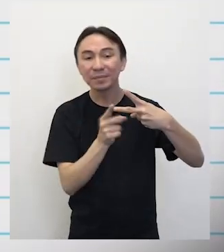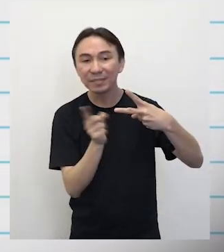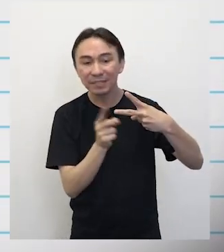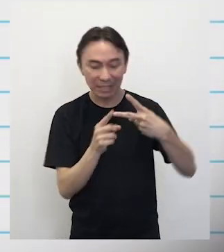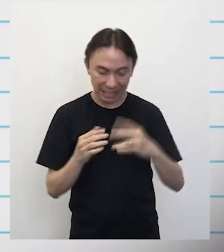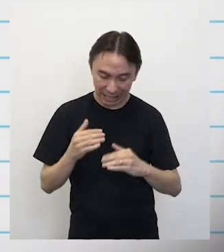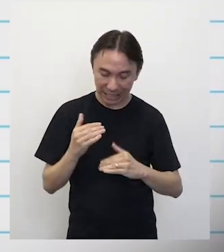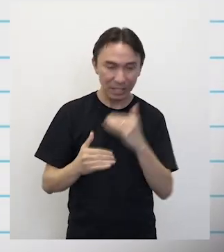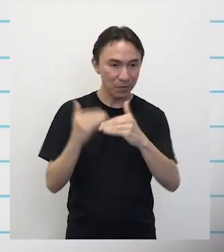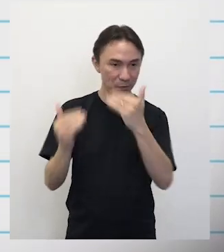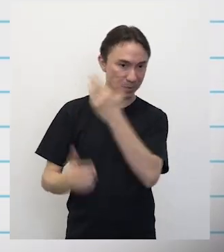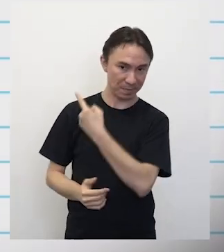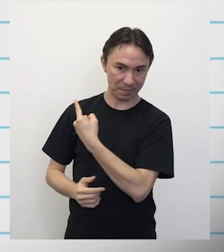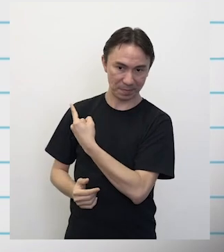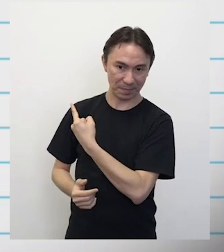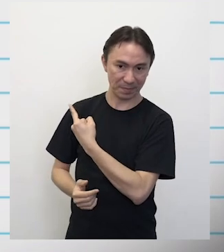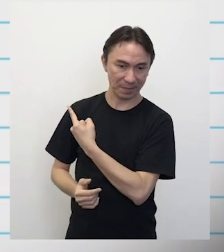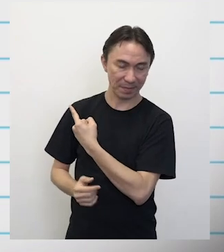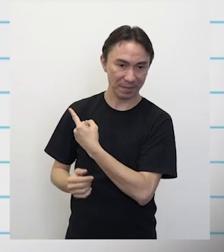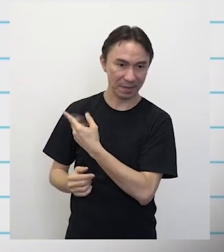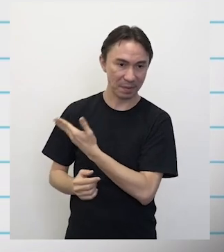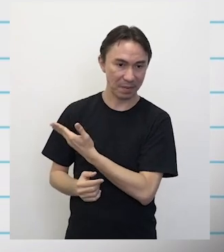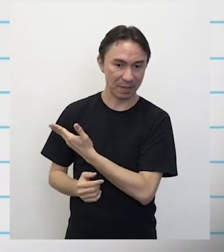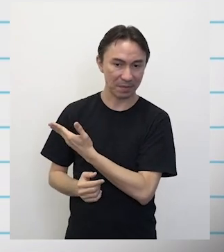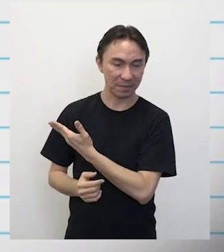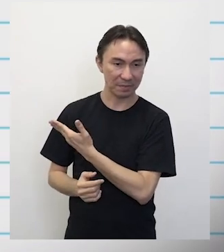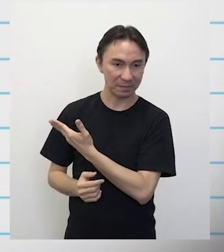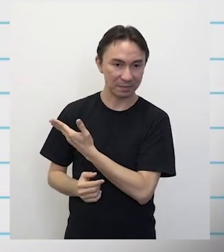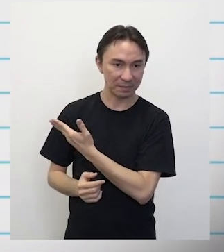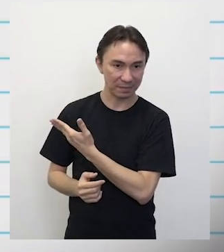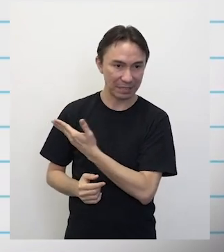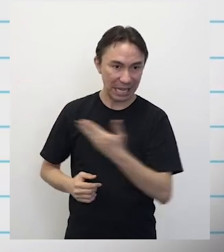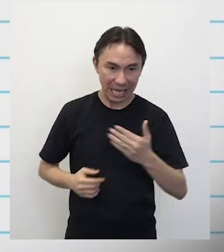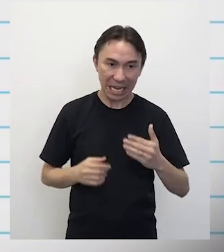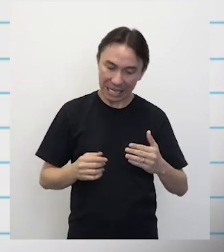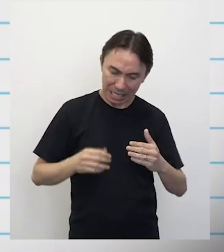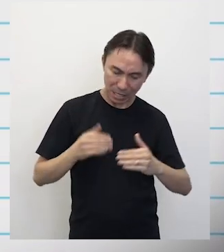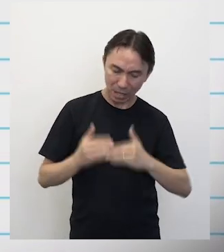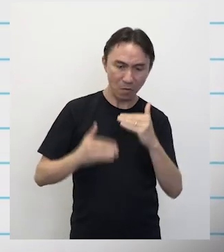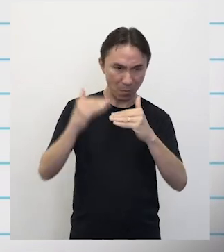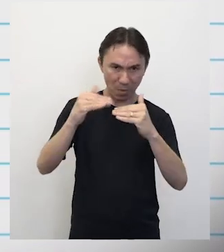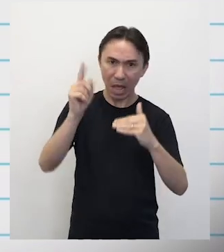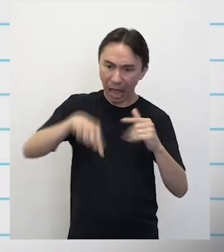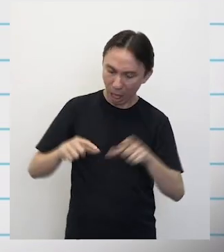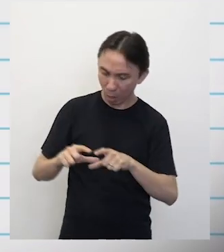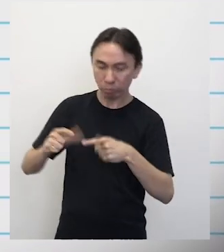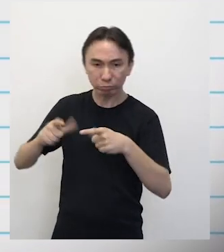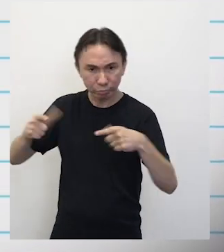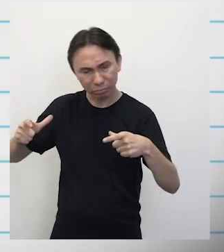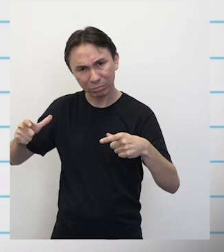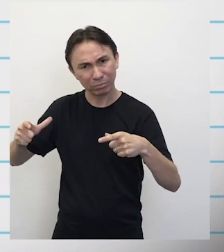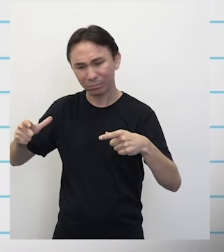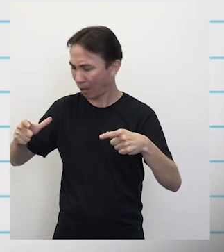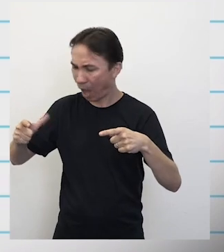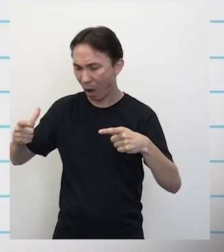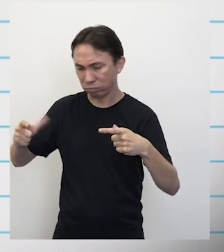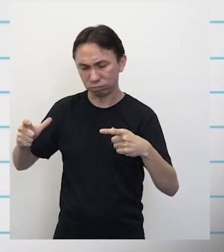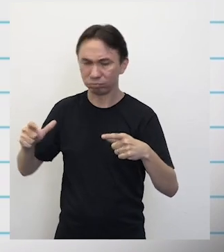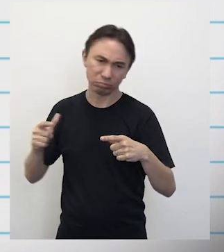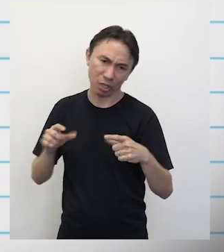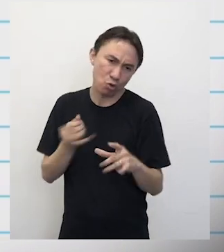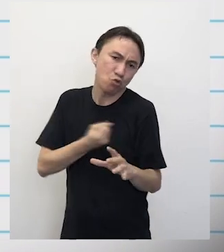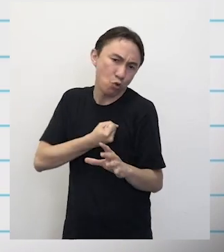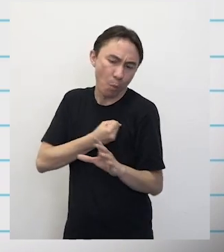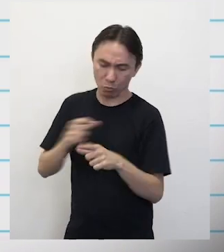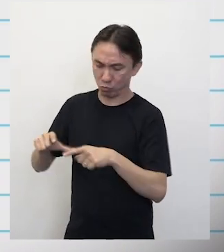Aqui, o mais importante é destacar que desenvolvimento não é sinônimo de crescimento. Crescimento envolve simplesmente o aumento de números. Por